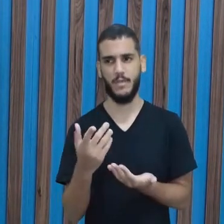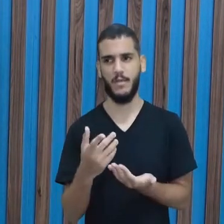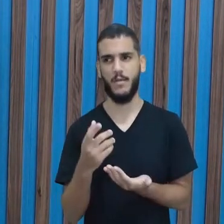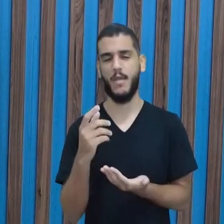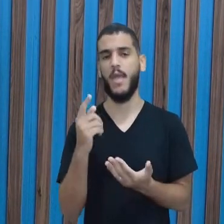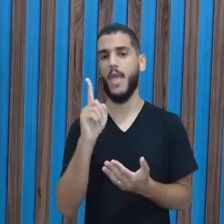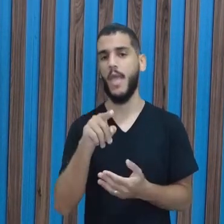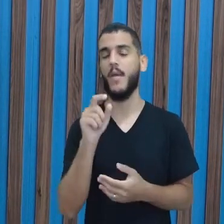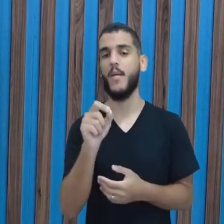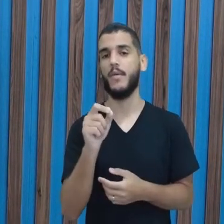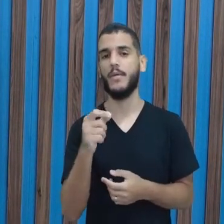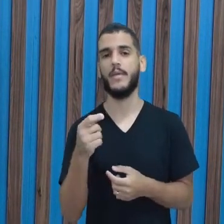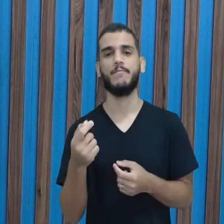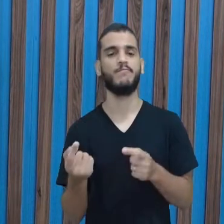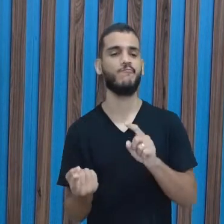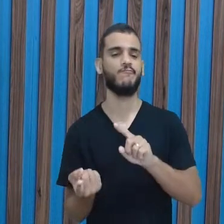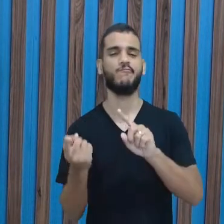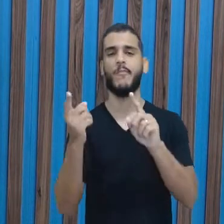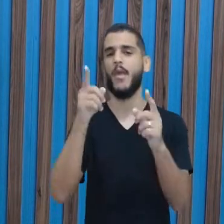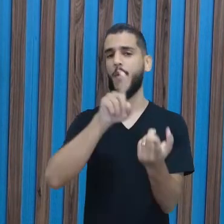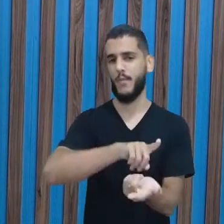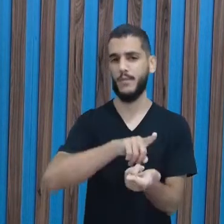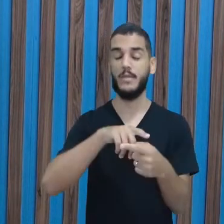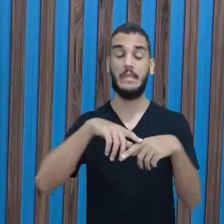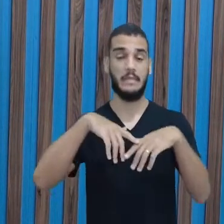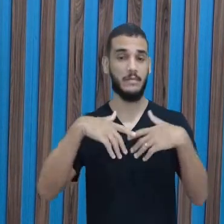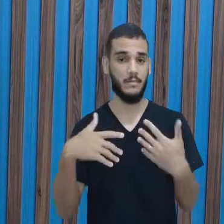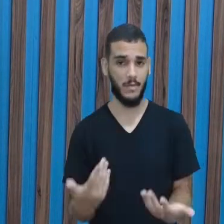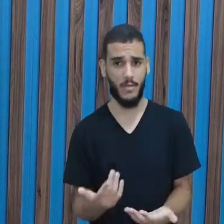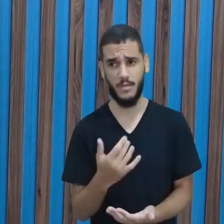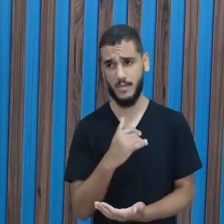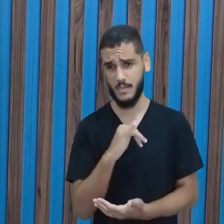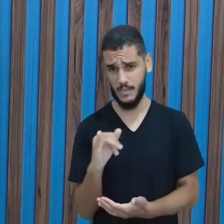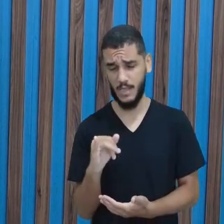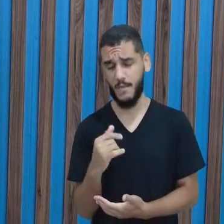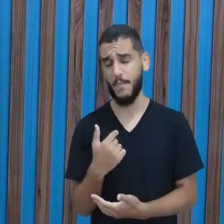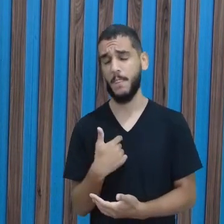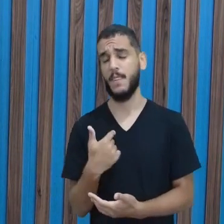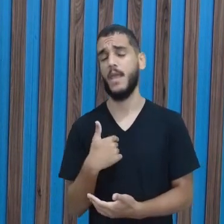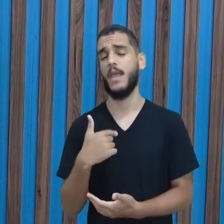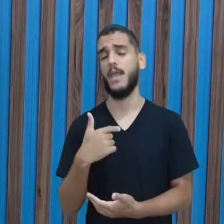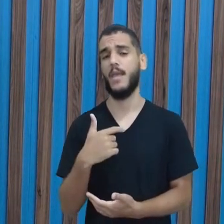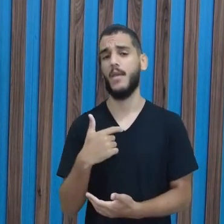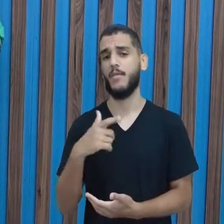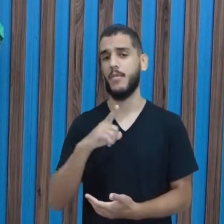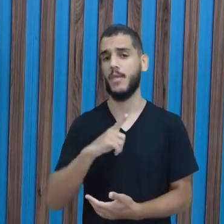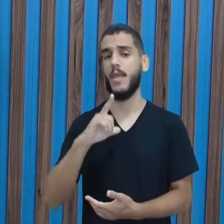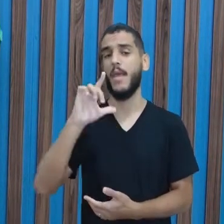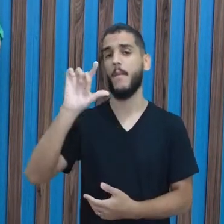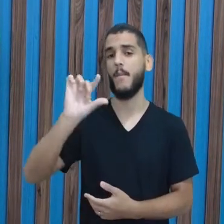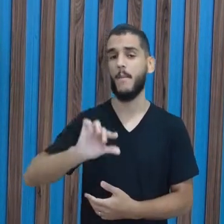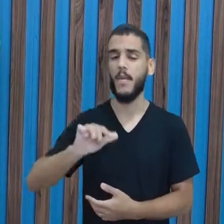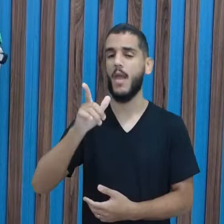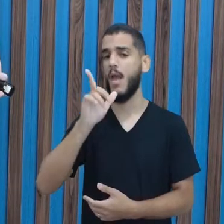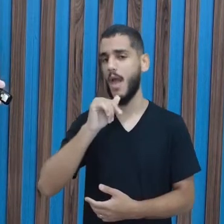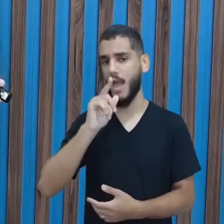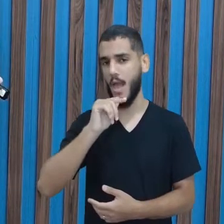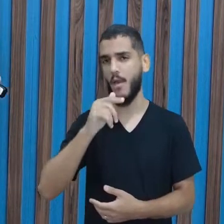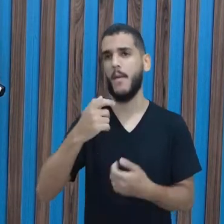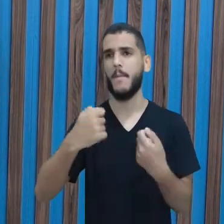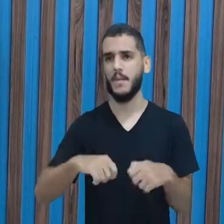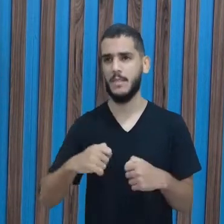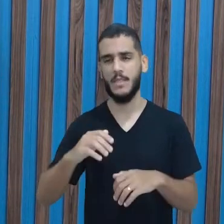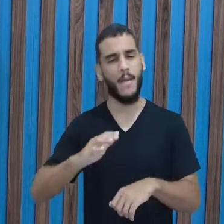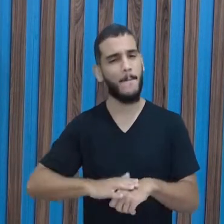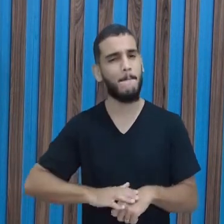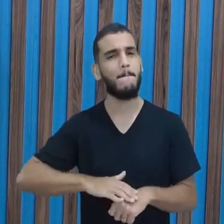É o inverso. Porque se eu vou levar menos água, eu tenho que levar mais vezes